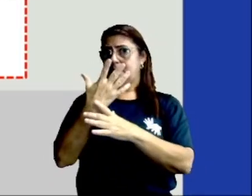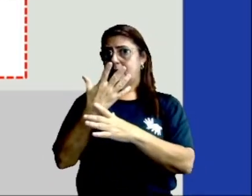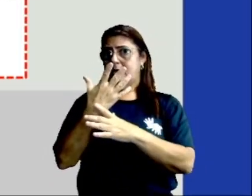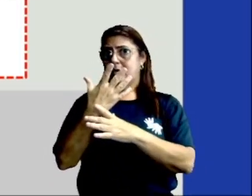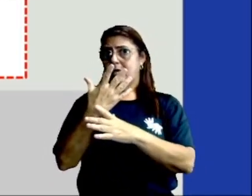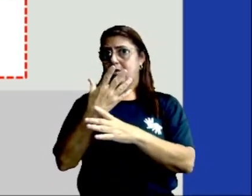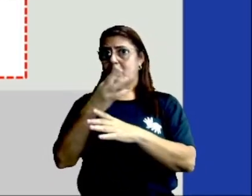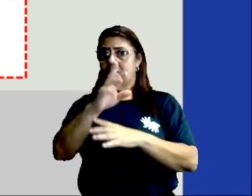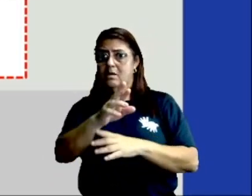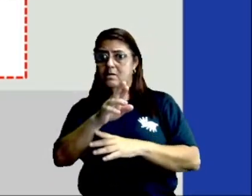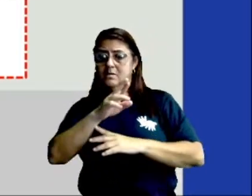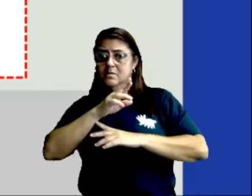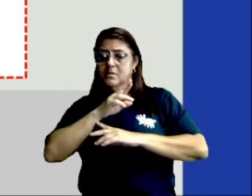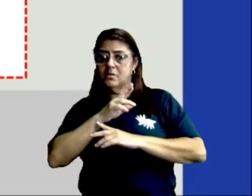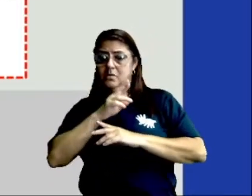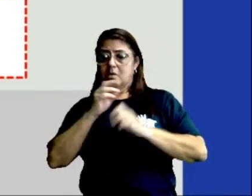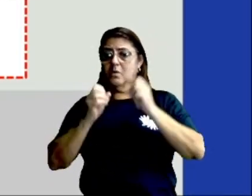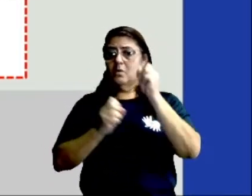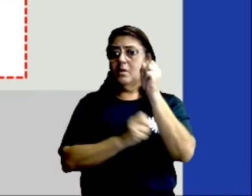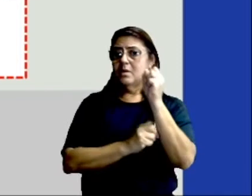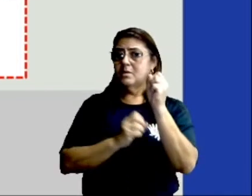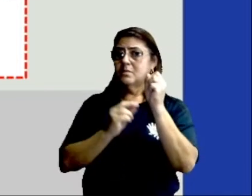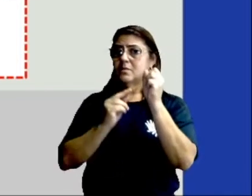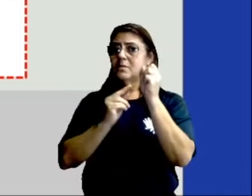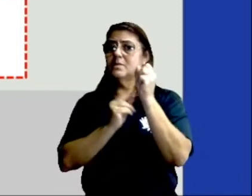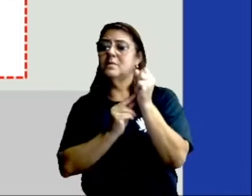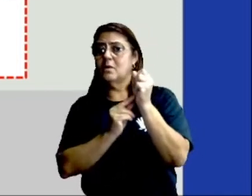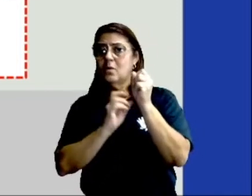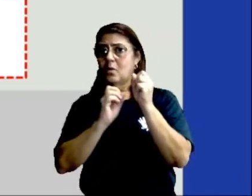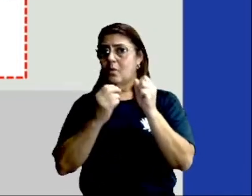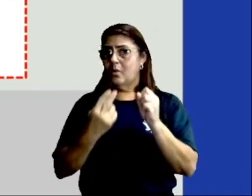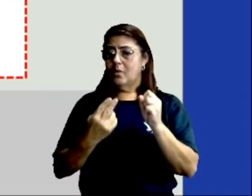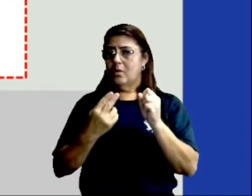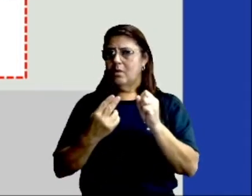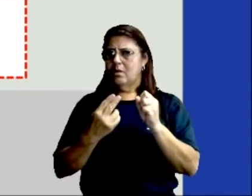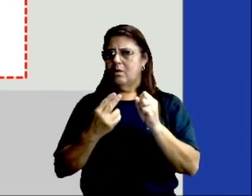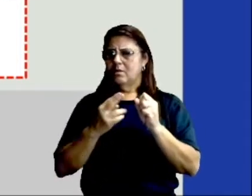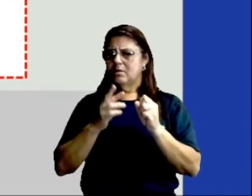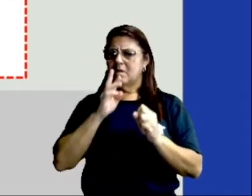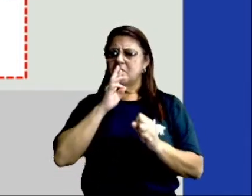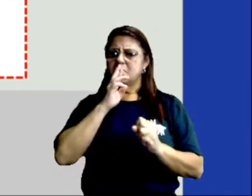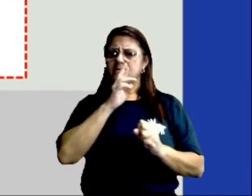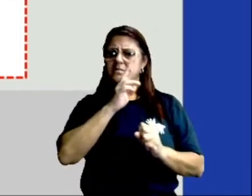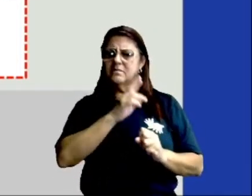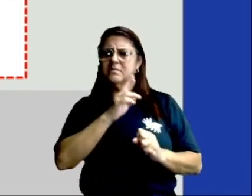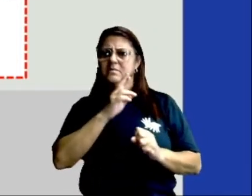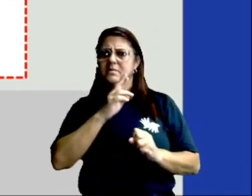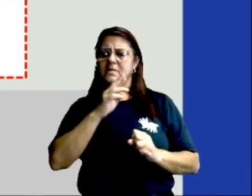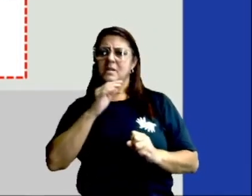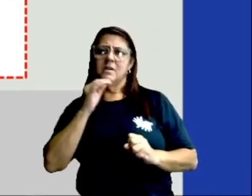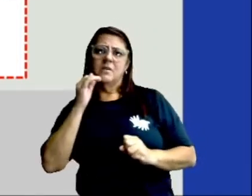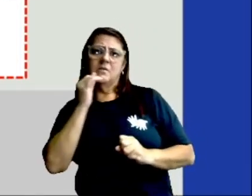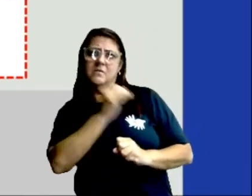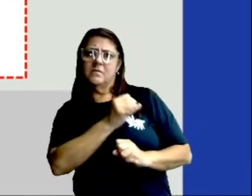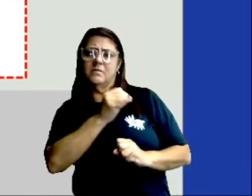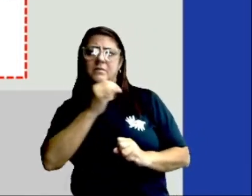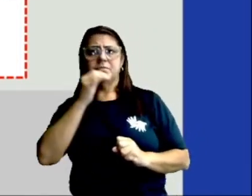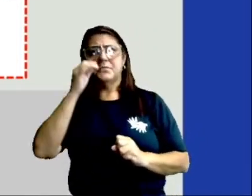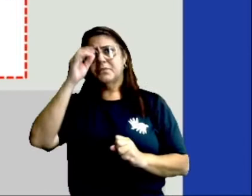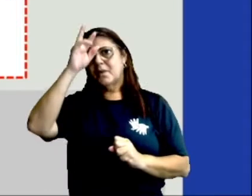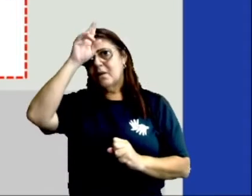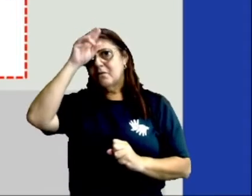Ou respondeu a cigarra. Ou ainda, disseram as formigas e voltaram para o trabalho